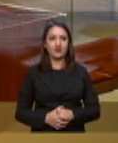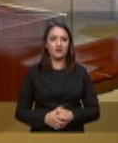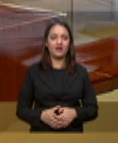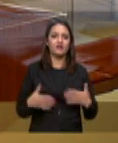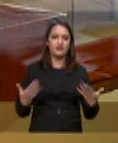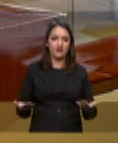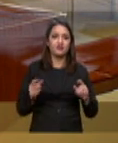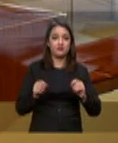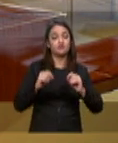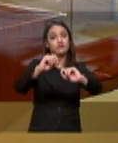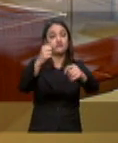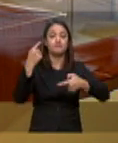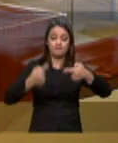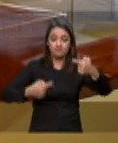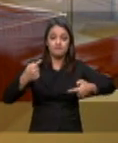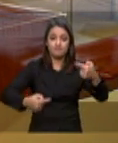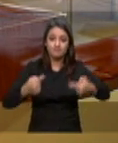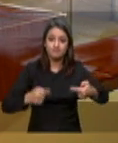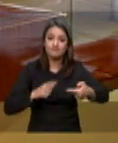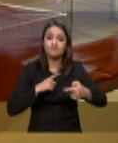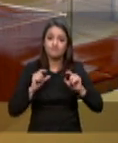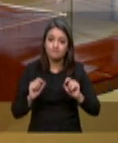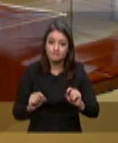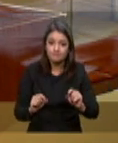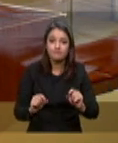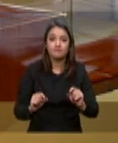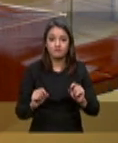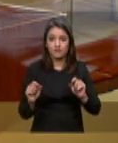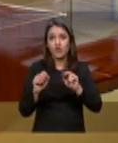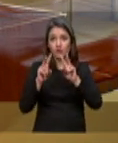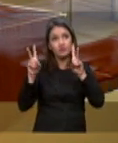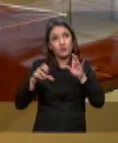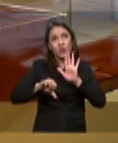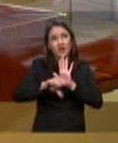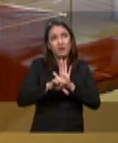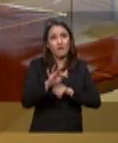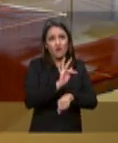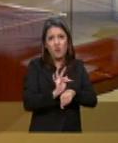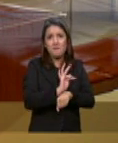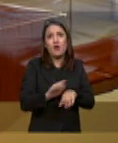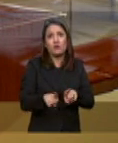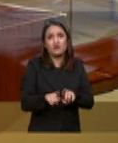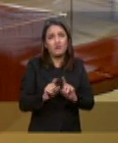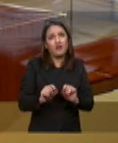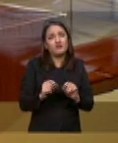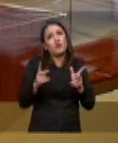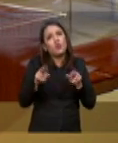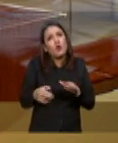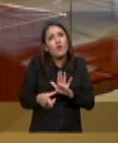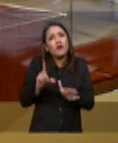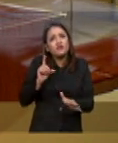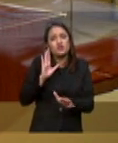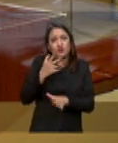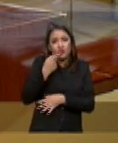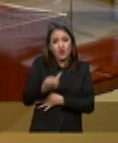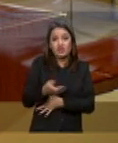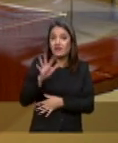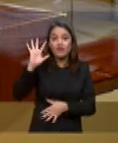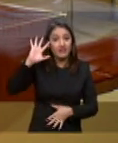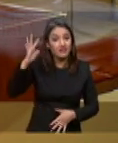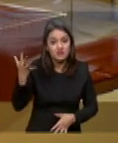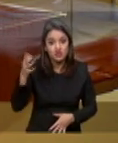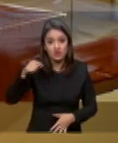indébita previdenciária a um crime formal. Essa questão, como já foi mencionado anteriormente, ela já foi definida